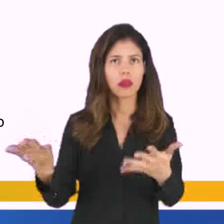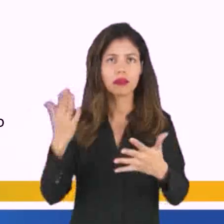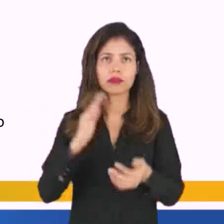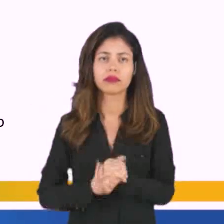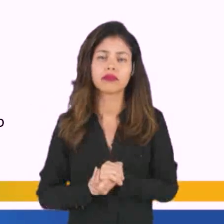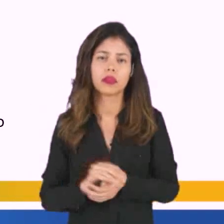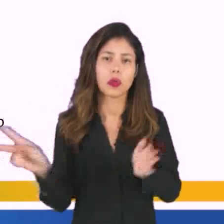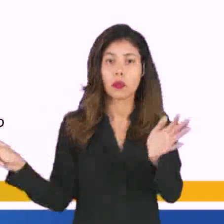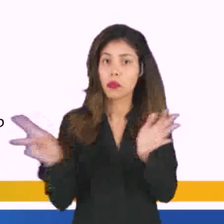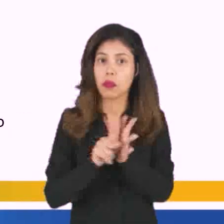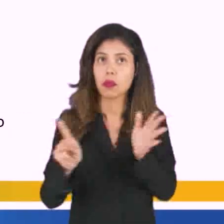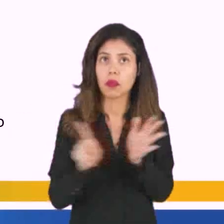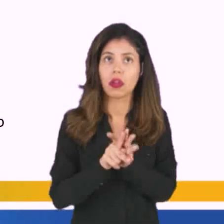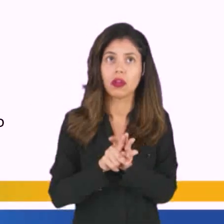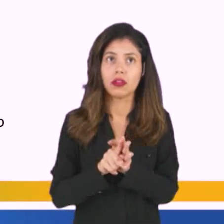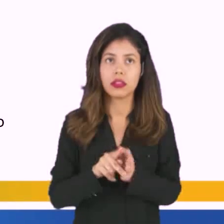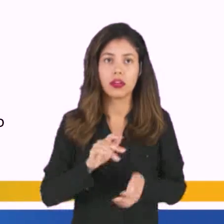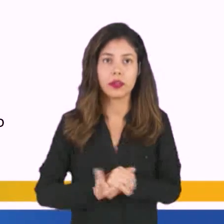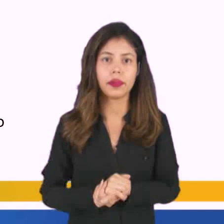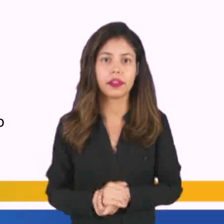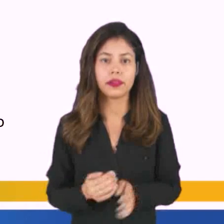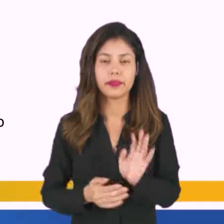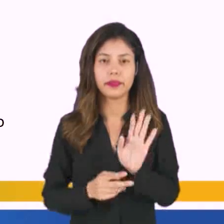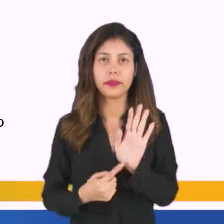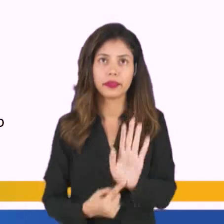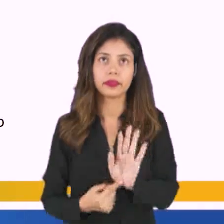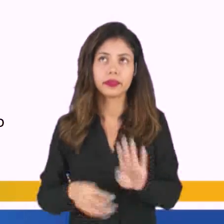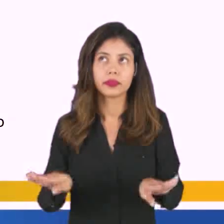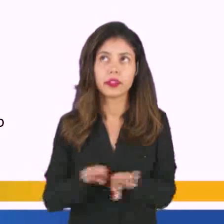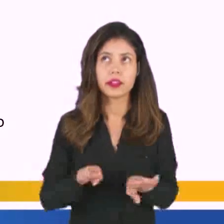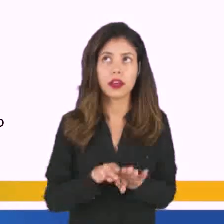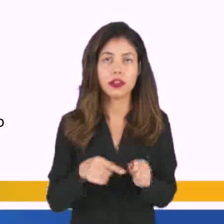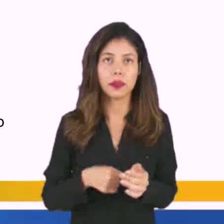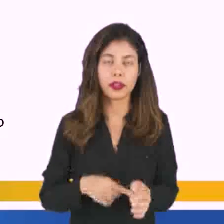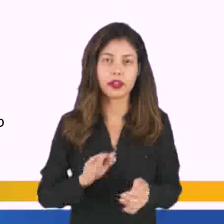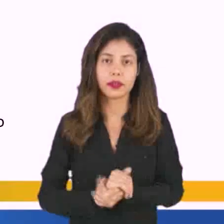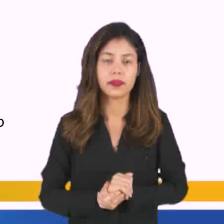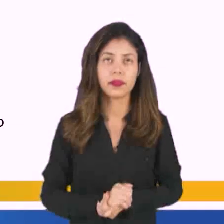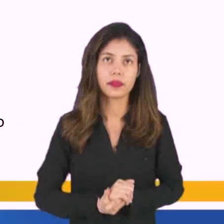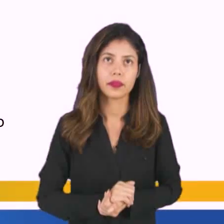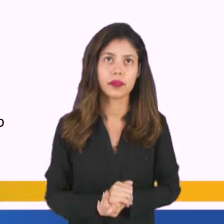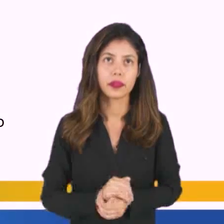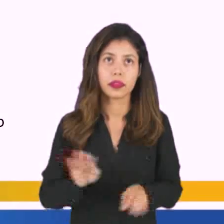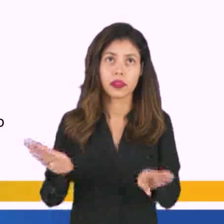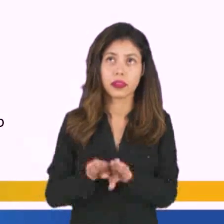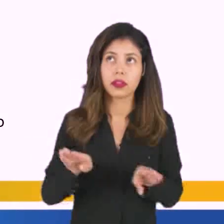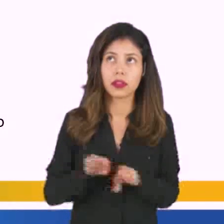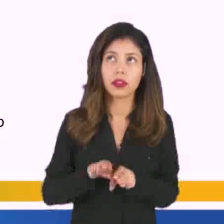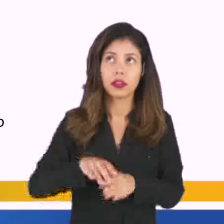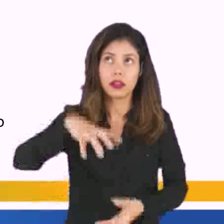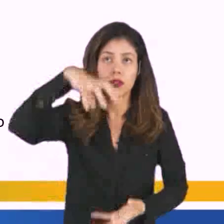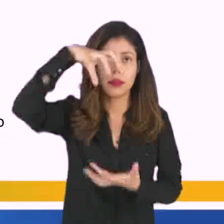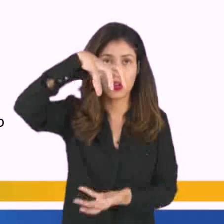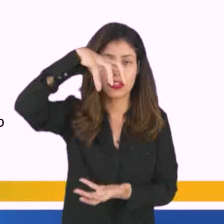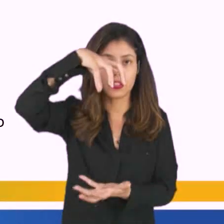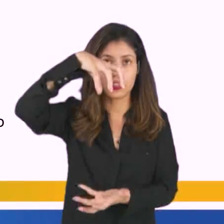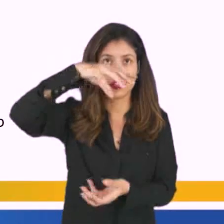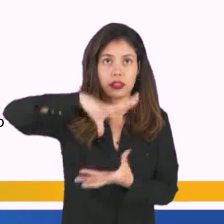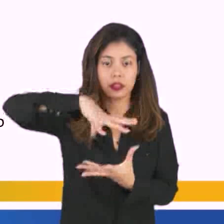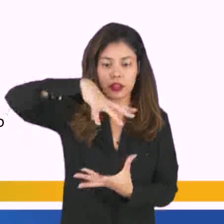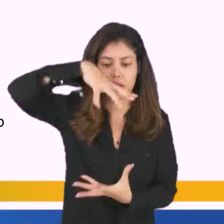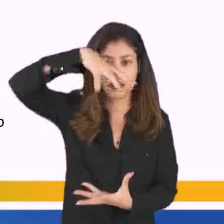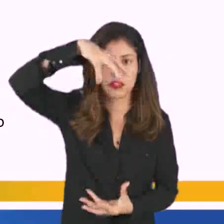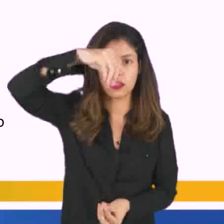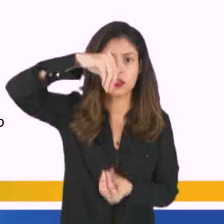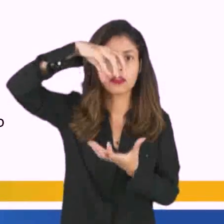bodes, É um composto responsável pelo aroma também do abacaxi, característico do abacaxi. Então, nós